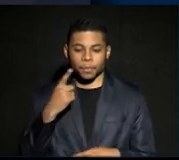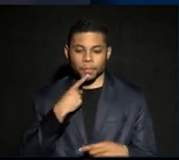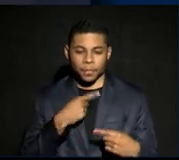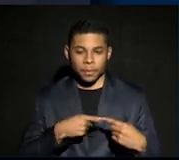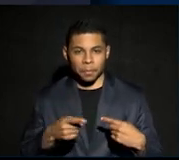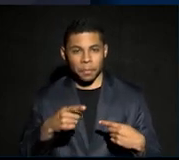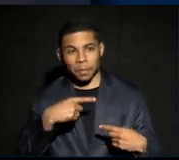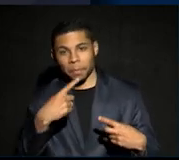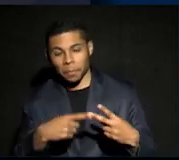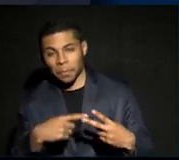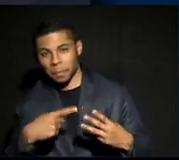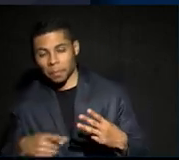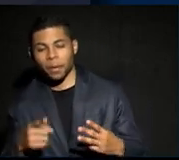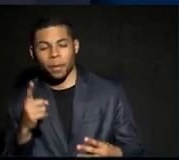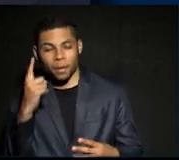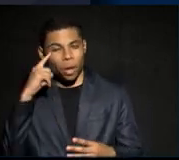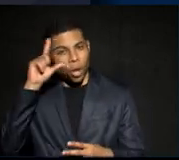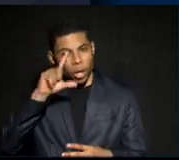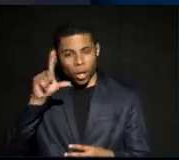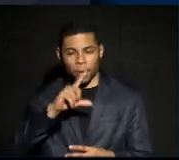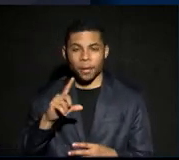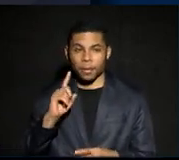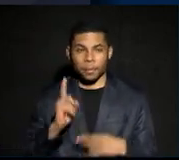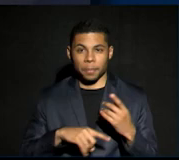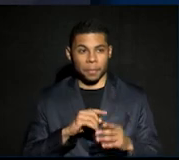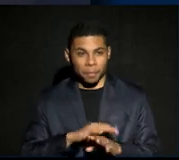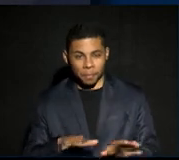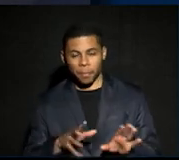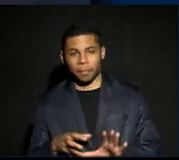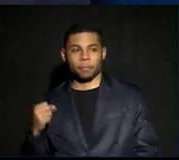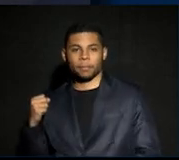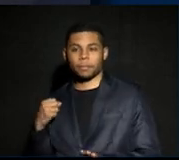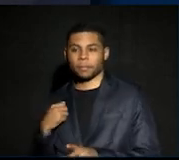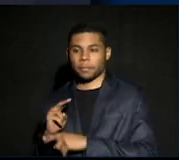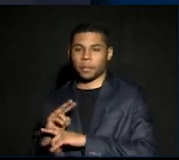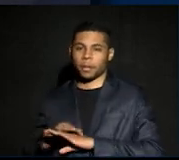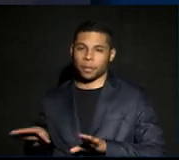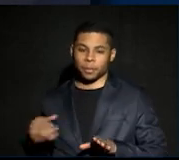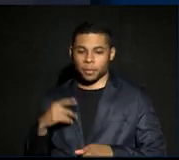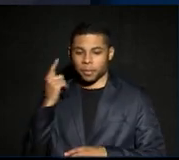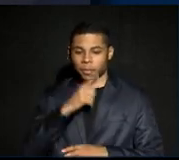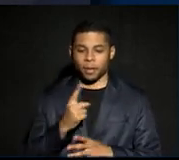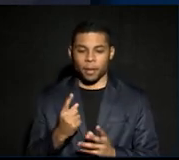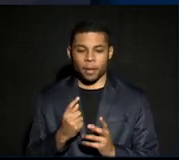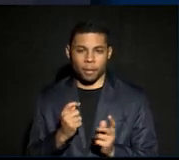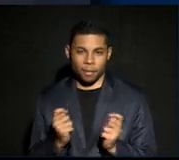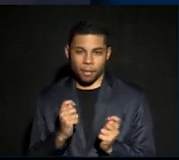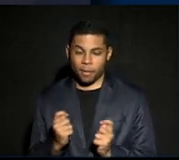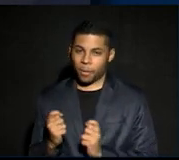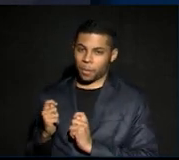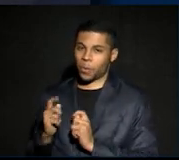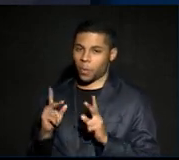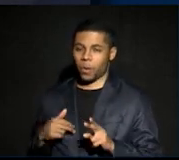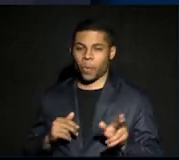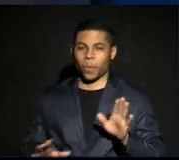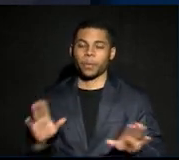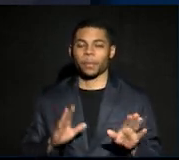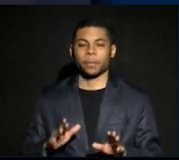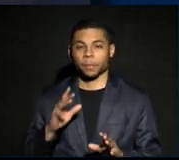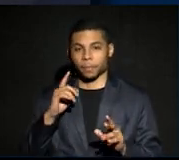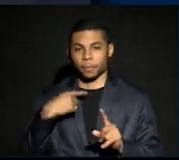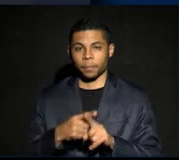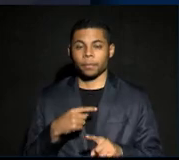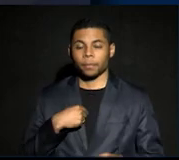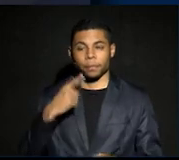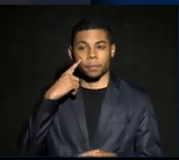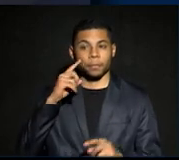semana, 2 semanas, ele faz stop loss, quando cai fora, enfim, da expectativa dele. Então, como economista, eu também vou ser muito cuidadoso. Agora, olhando